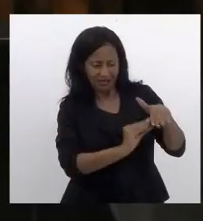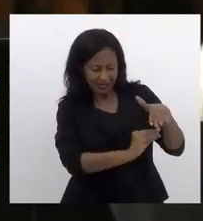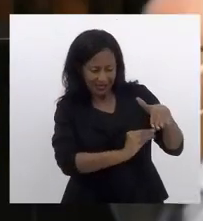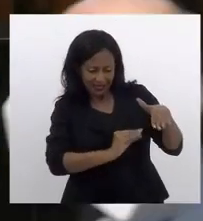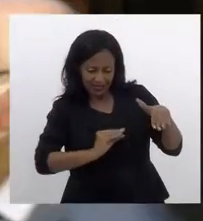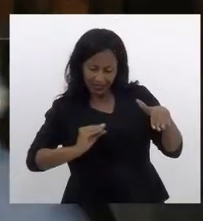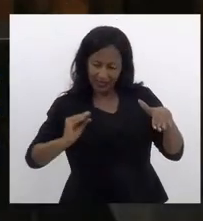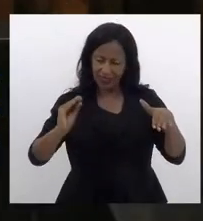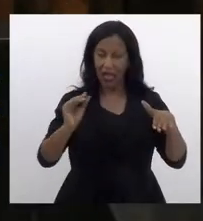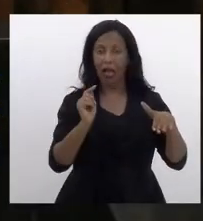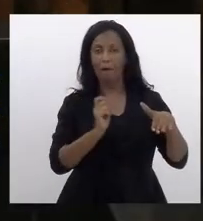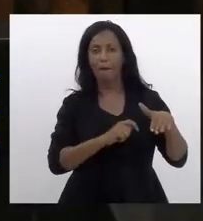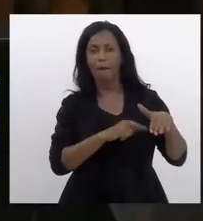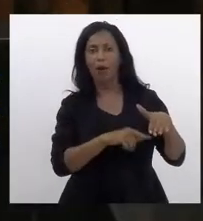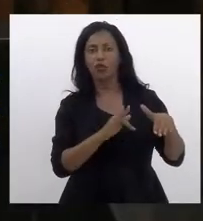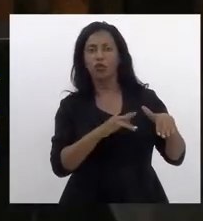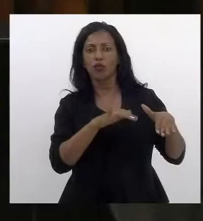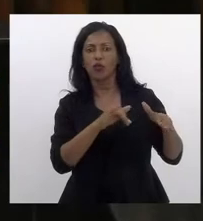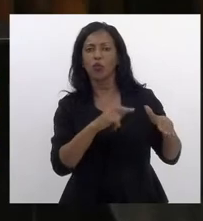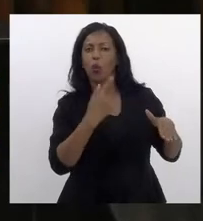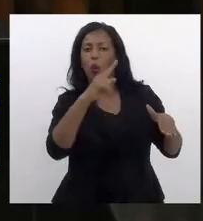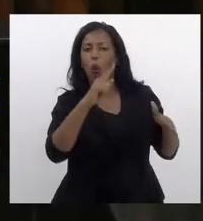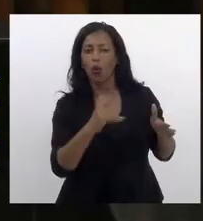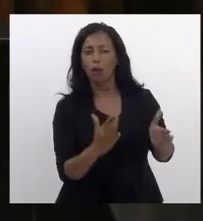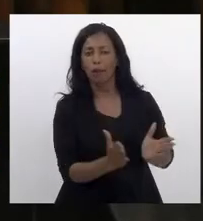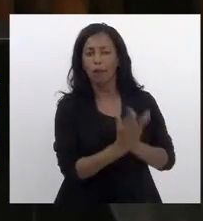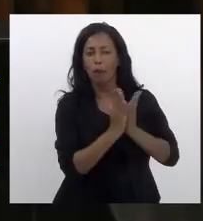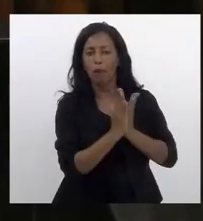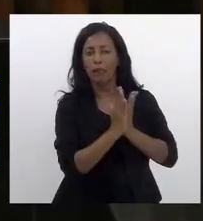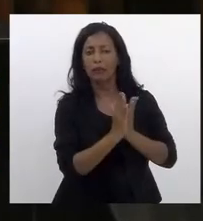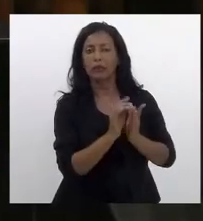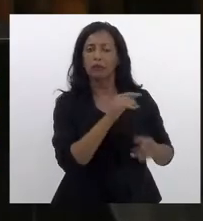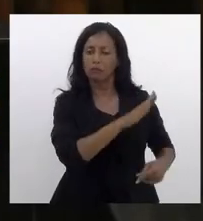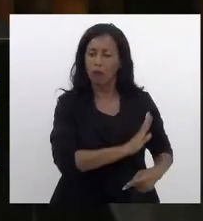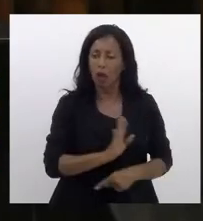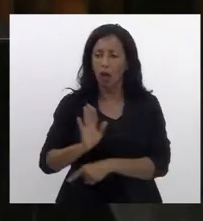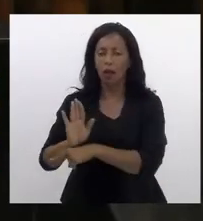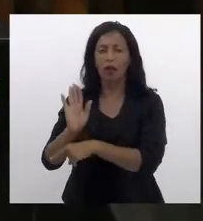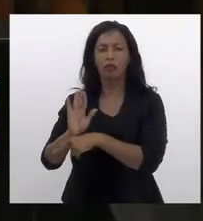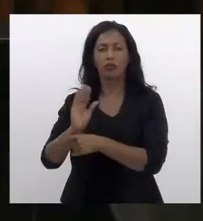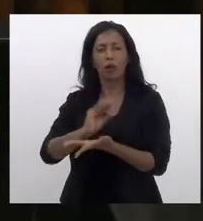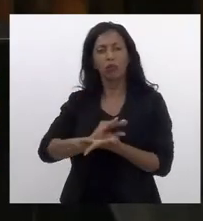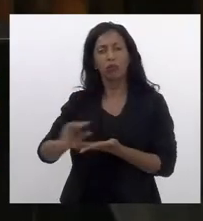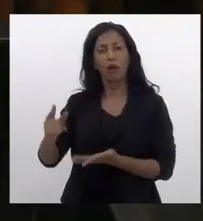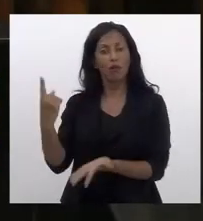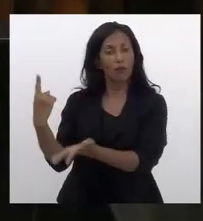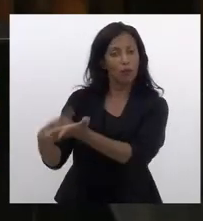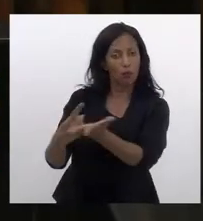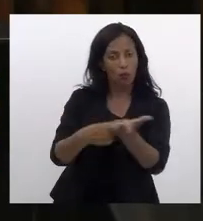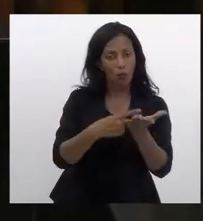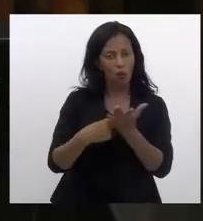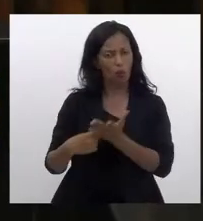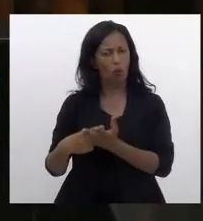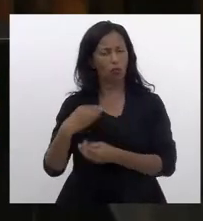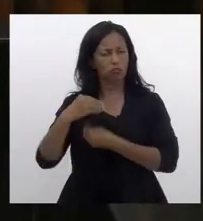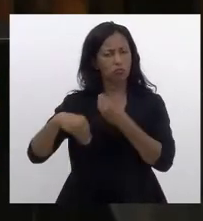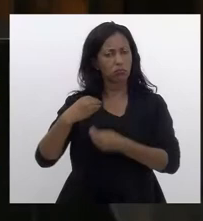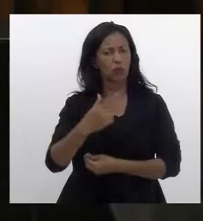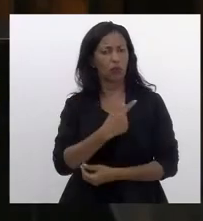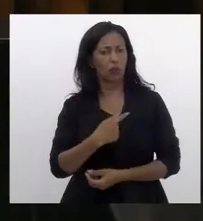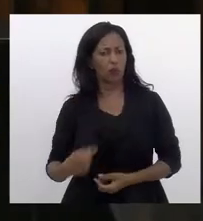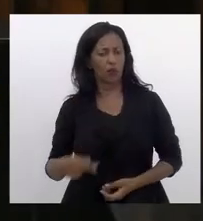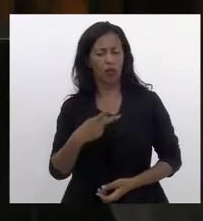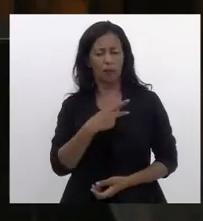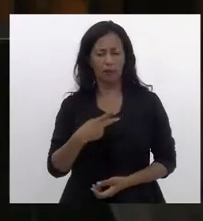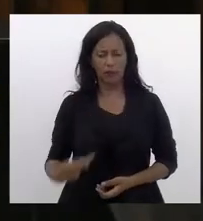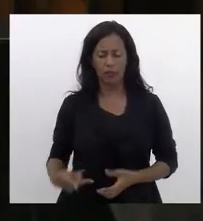Pobreza seja fonte de custeio para esse financiamento. Foi um acordo, né, que envolveu o governo, que envolveu a presidência da casa,